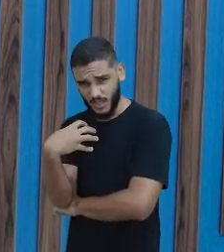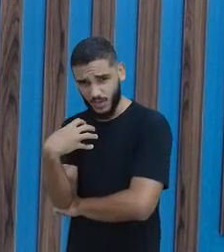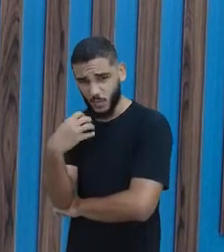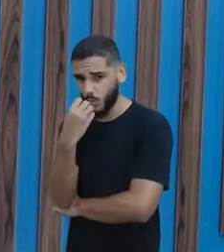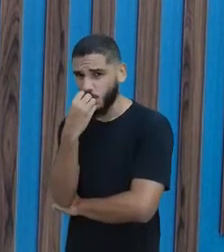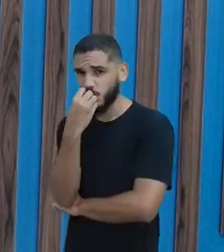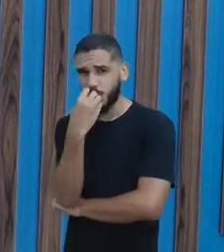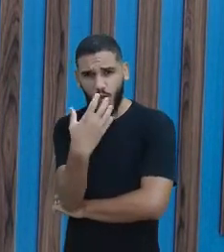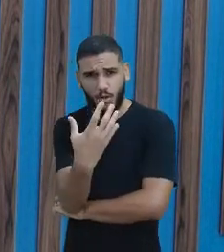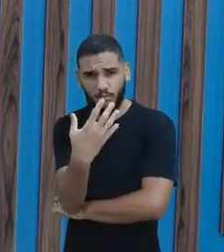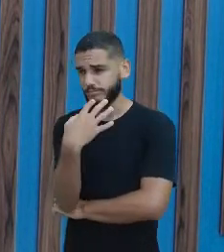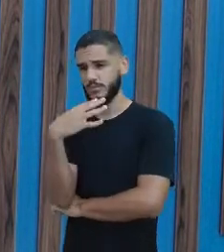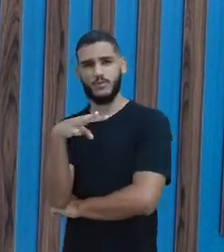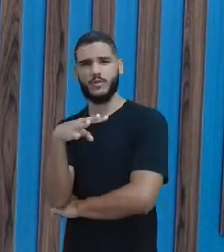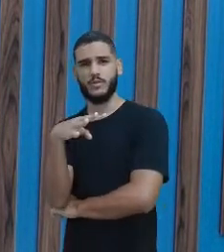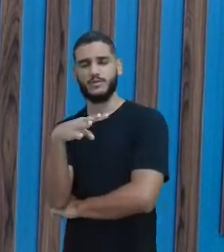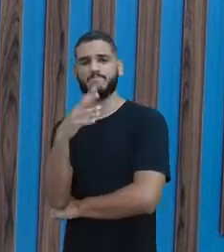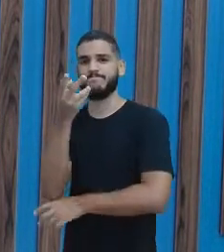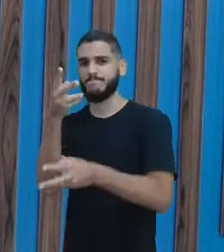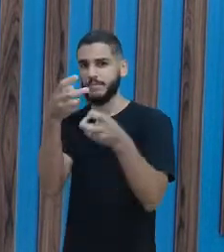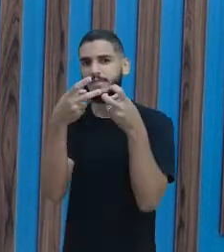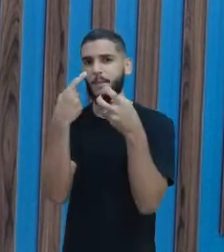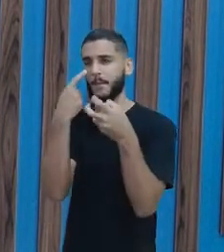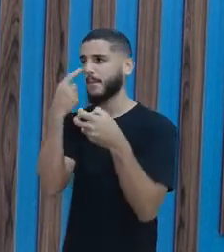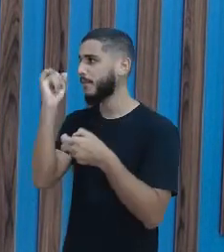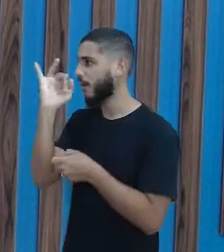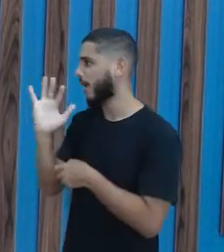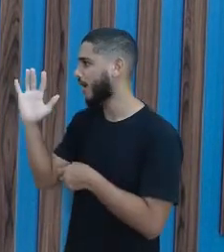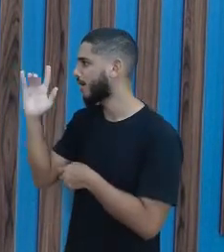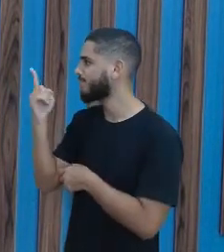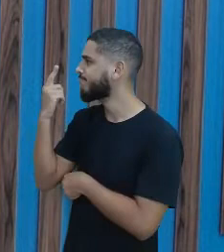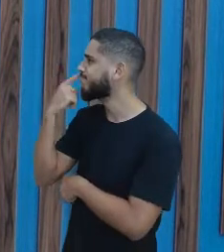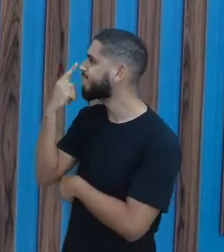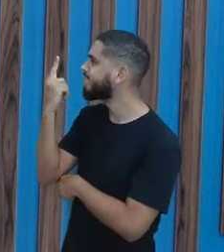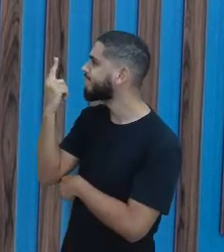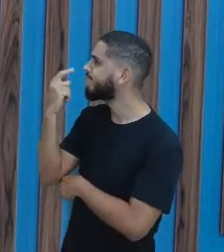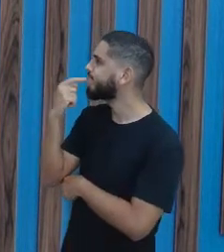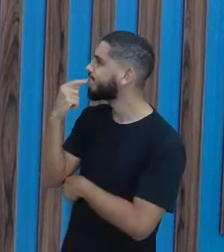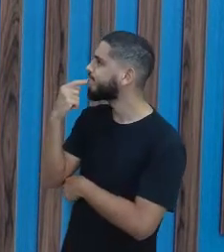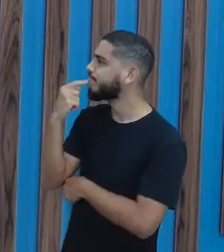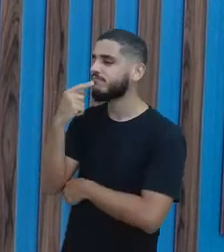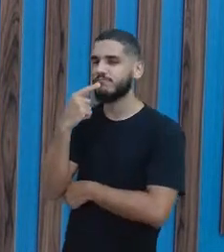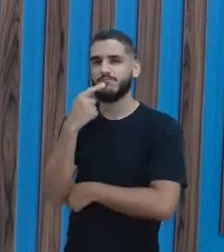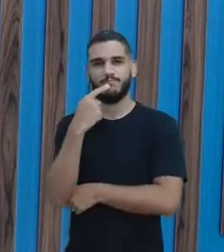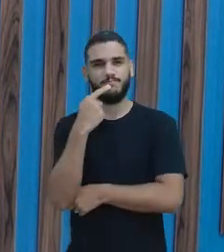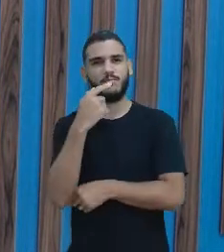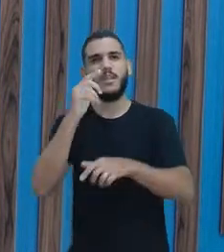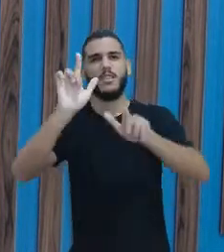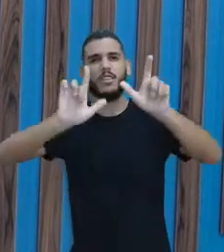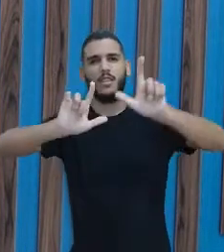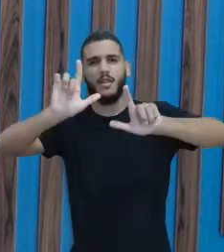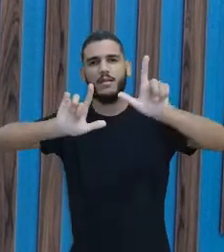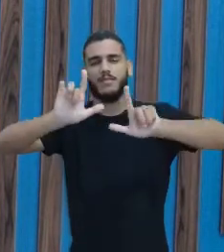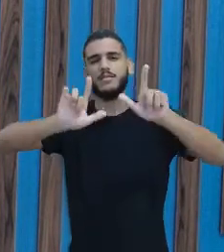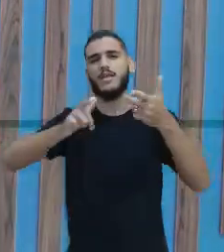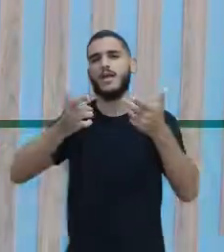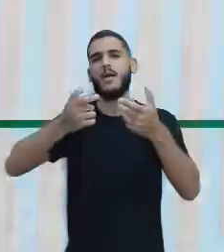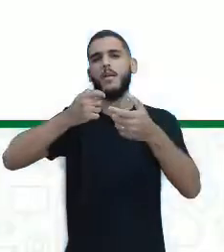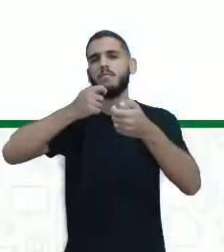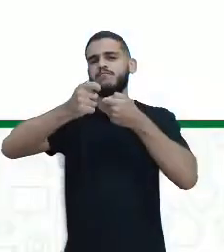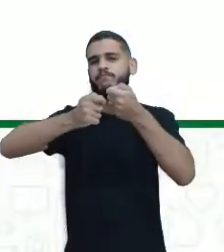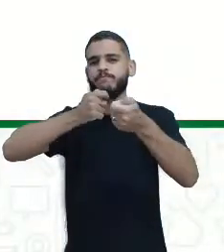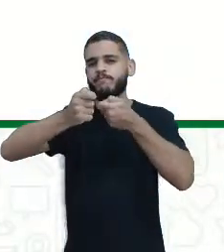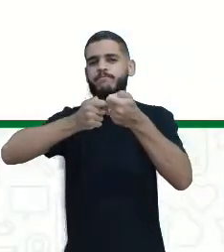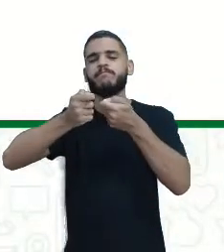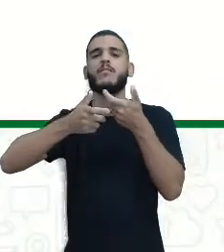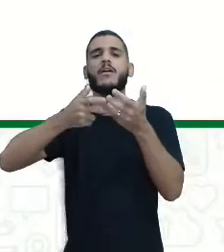bom! Não conhecem? Olha direitinho. Já viram essa mulher na televisão? Repórter,